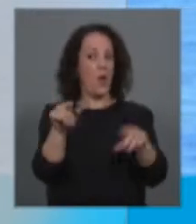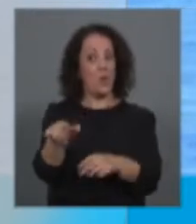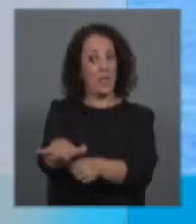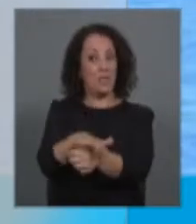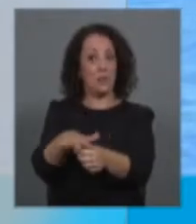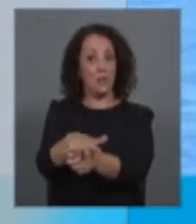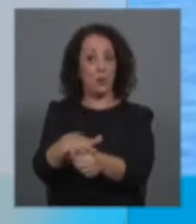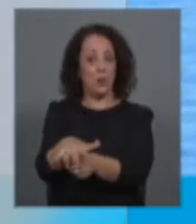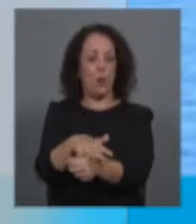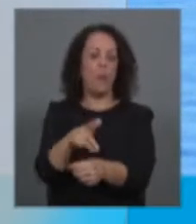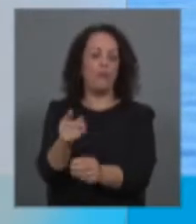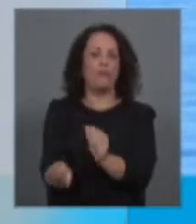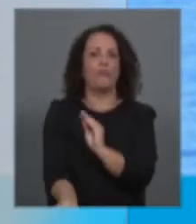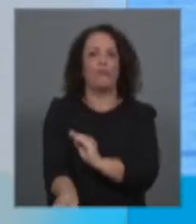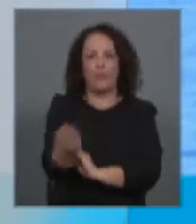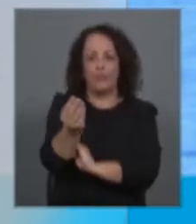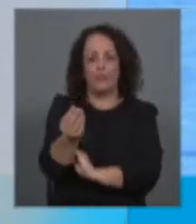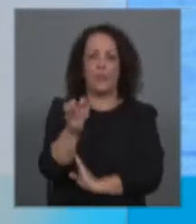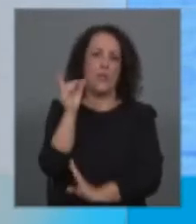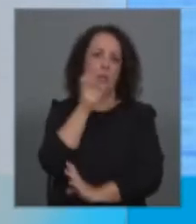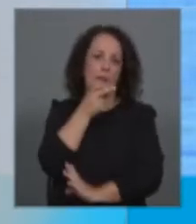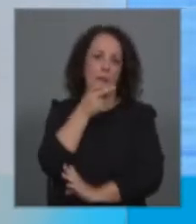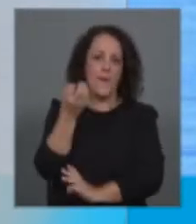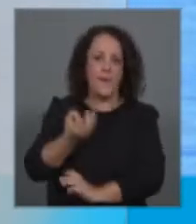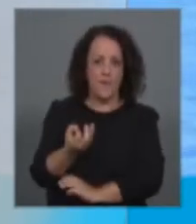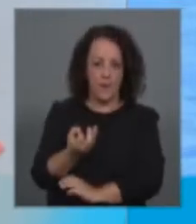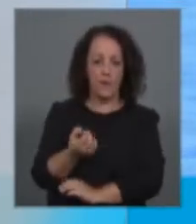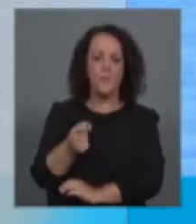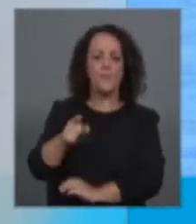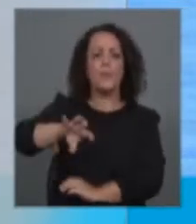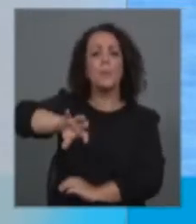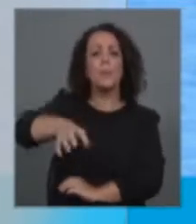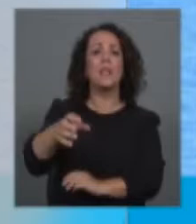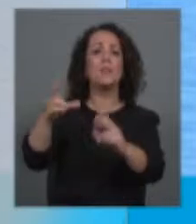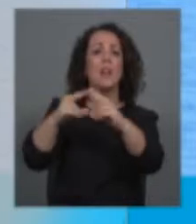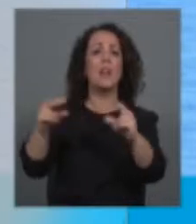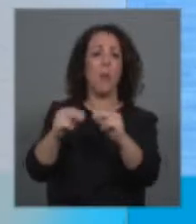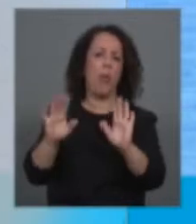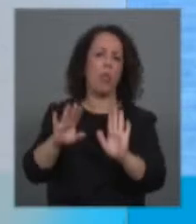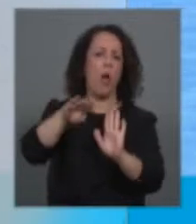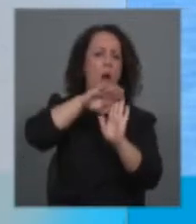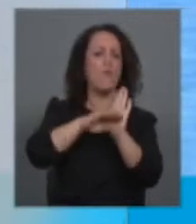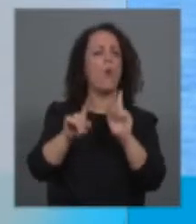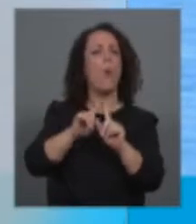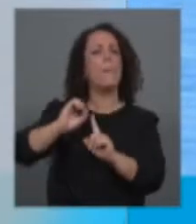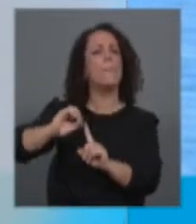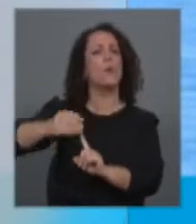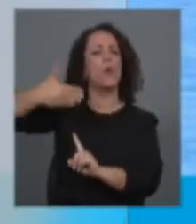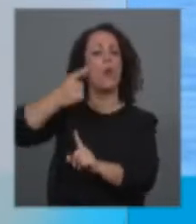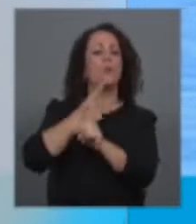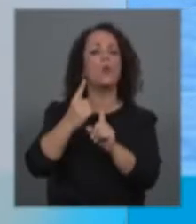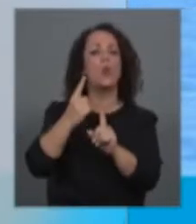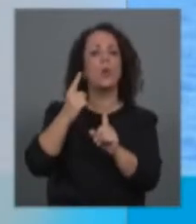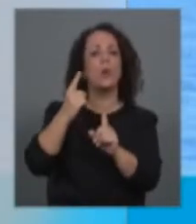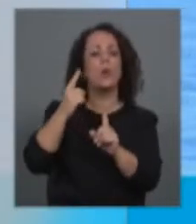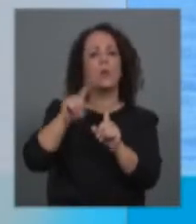uma situação extraordinária, não é? Terrível. Portanto, o Líbano já era um dos países prioritários para nós, porque faz parte da zona do Médio Oriente, portanto,